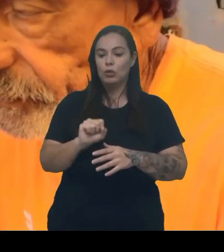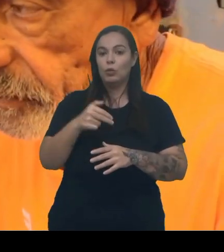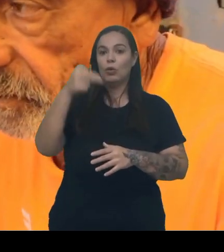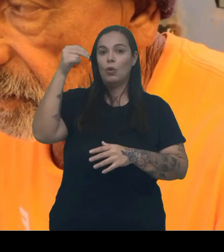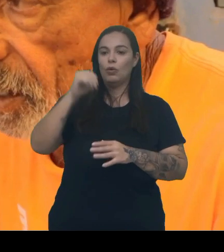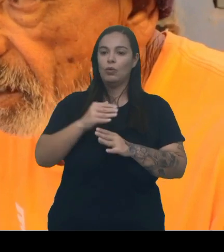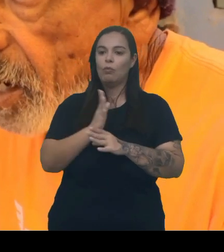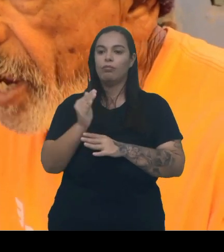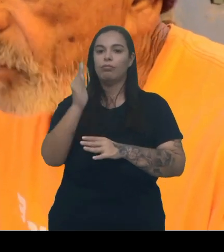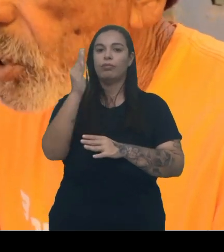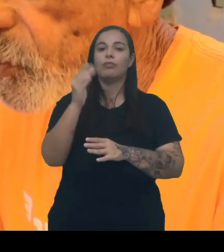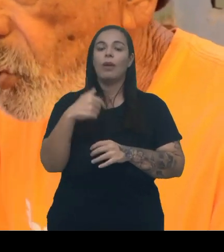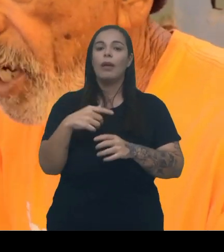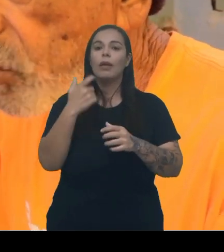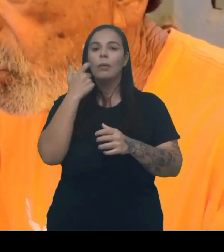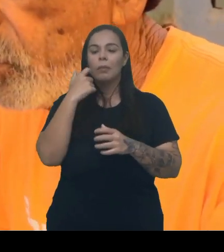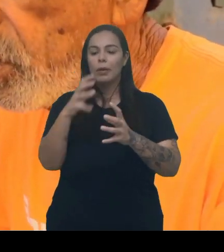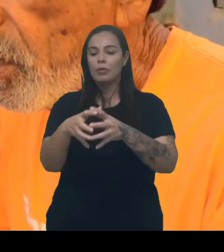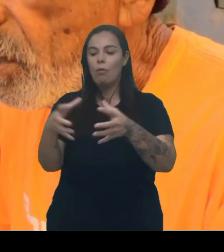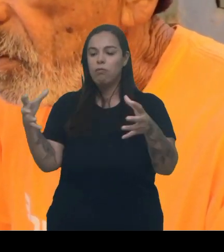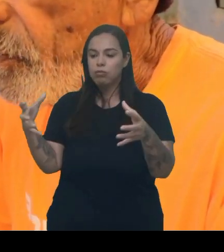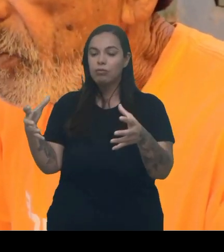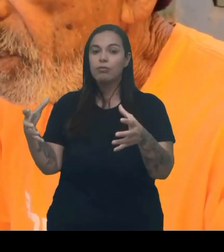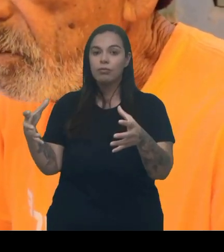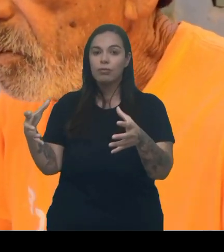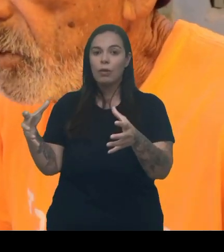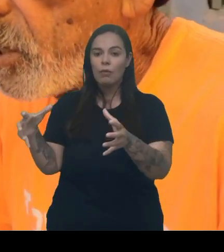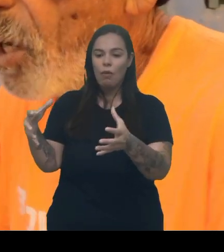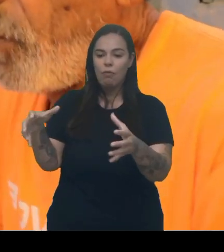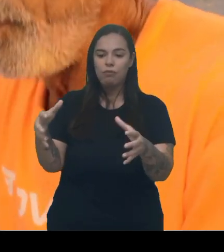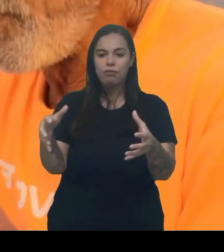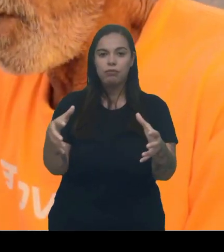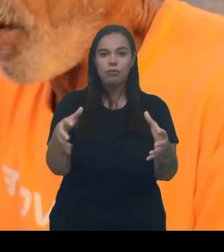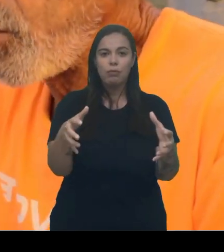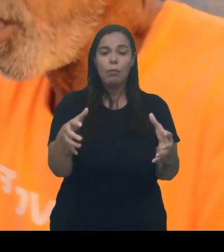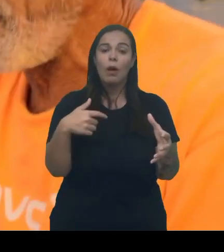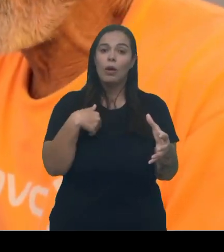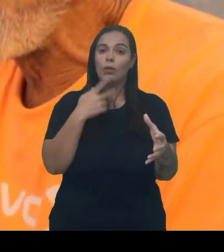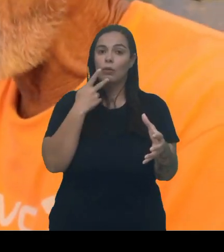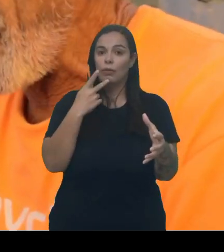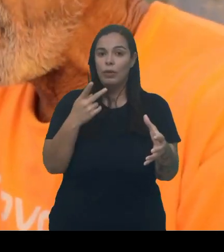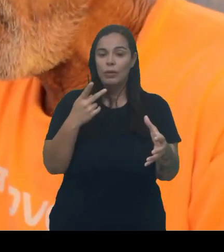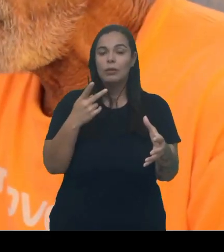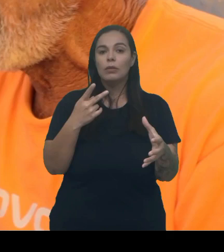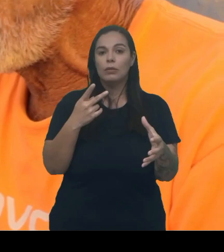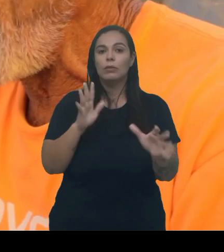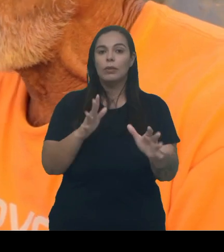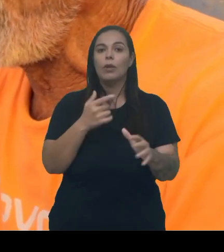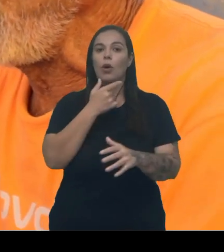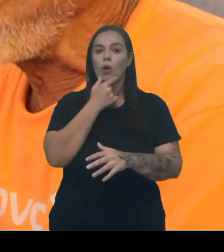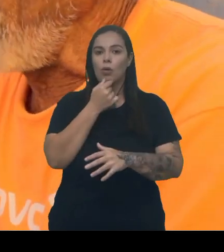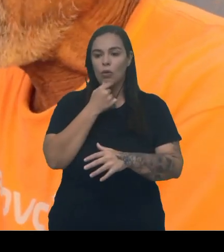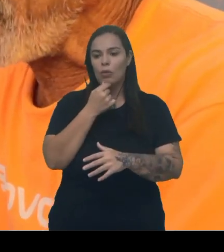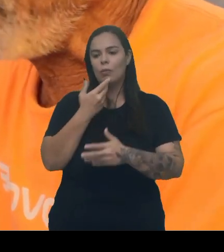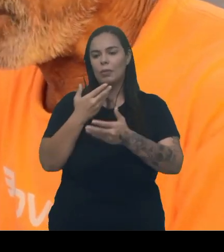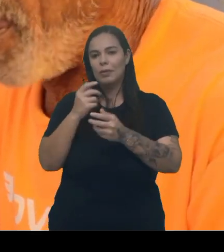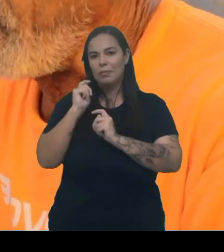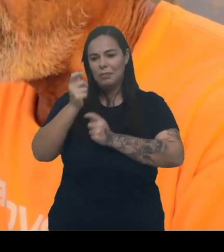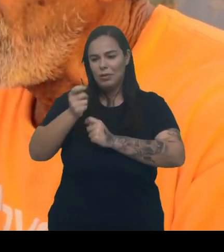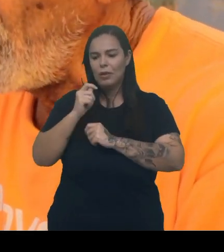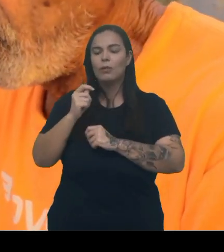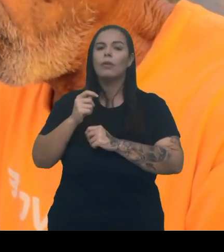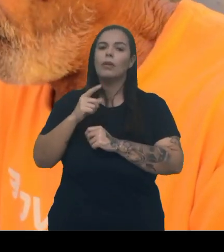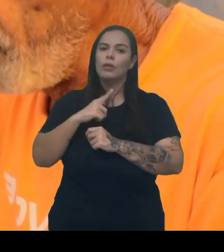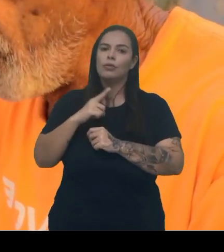norte. Aí quando vinha o cardume, então, é o que eu estou dizendo para você, as leis, os homens se